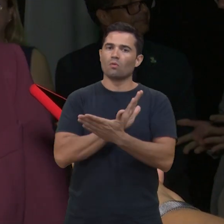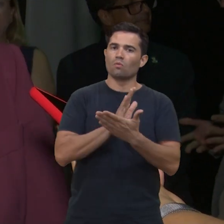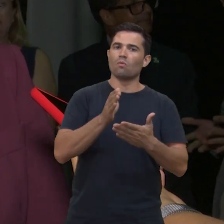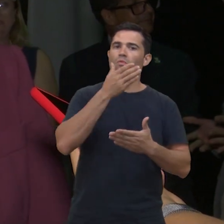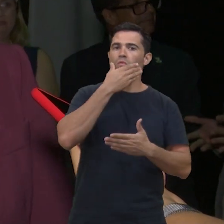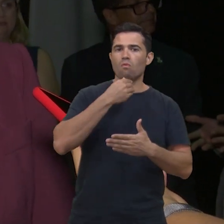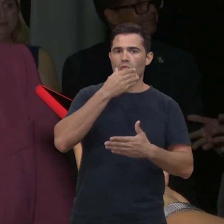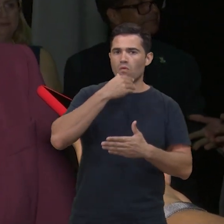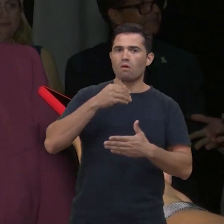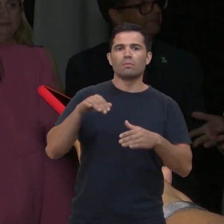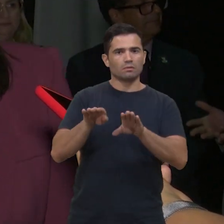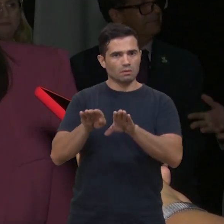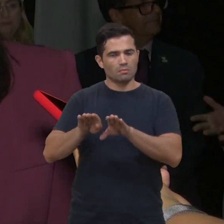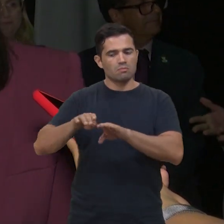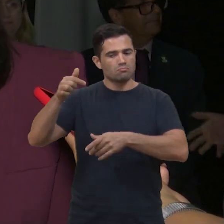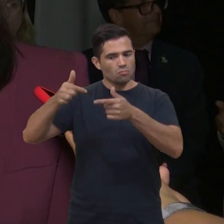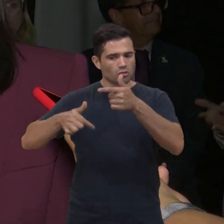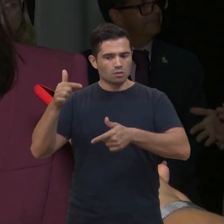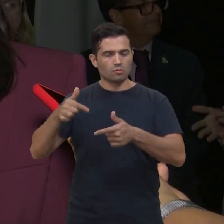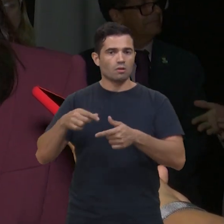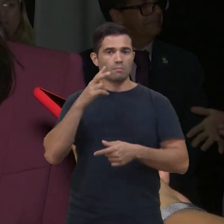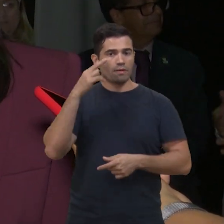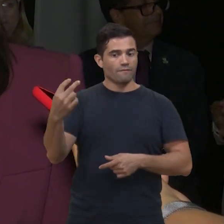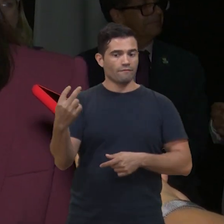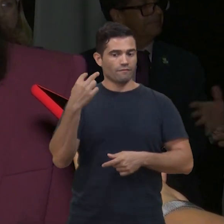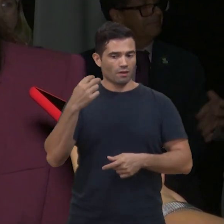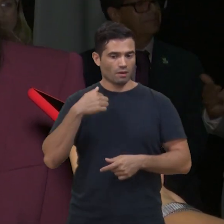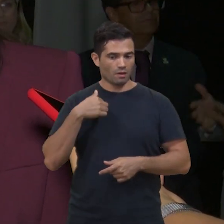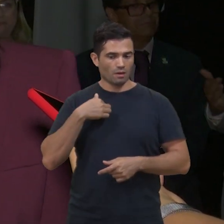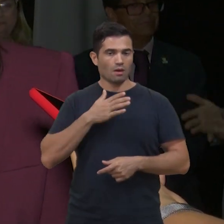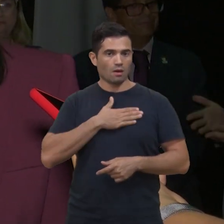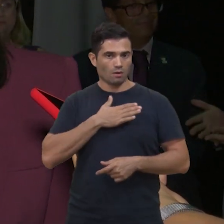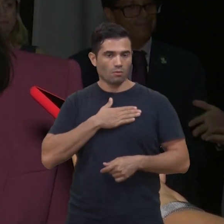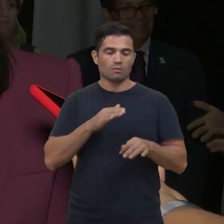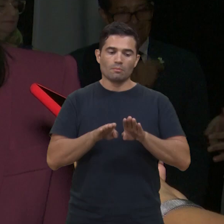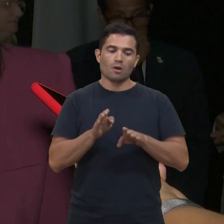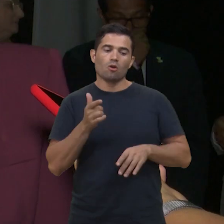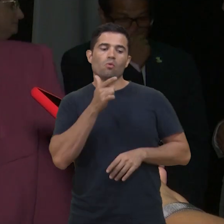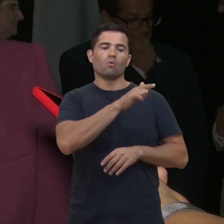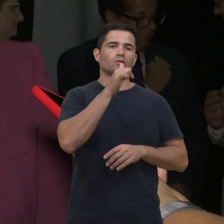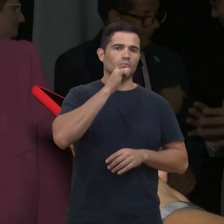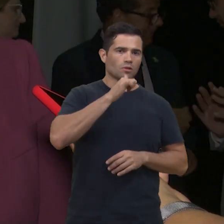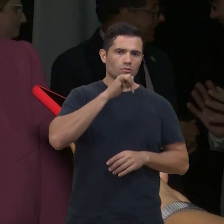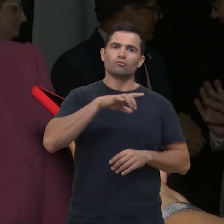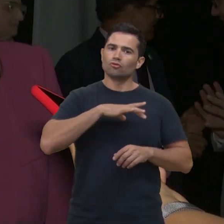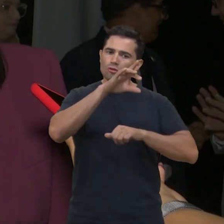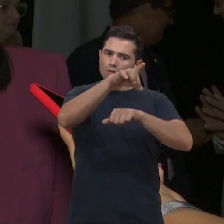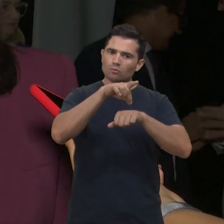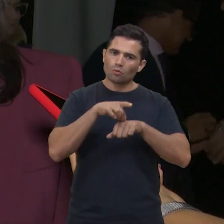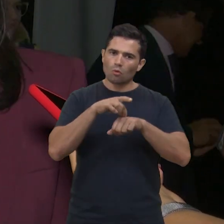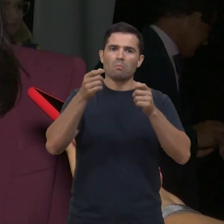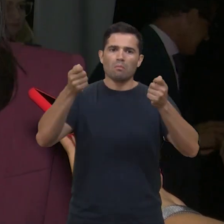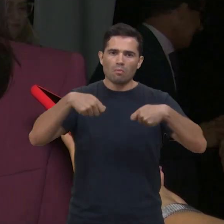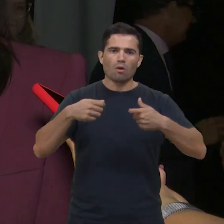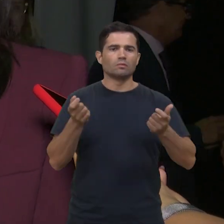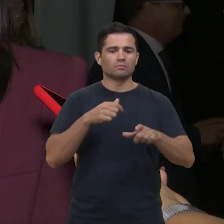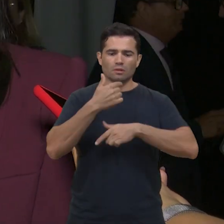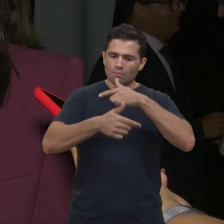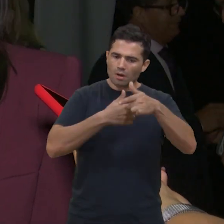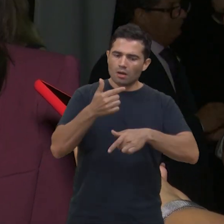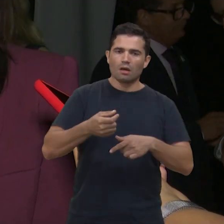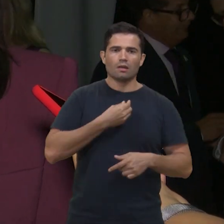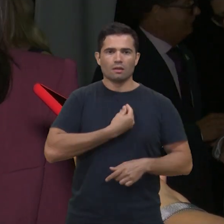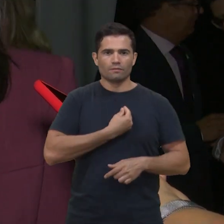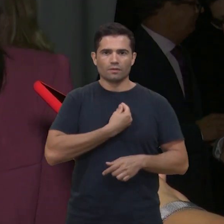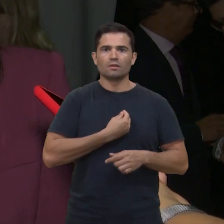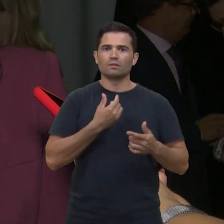públicos pudessem ver que não só eu, como outras companheiras mulheres, tínhamos dom, tínhamos condições de